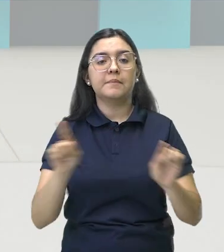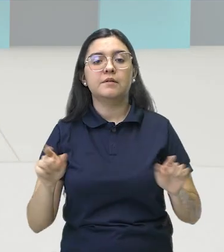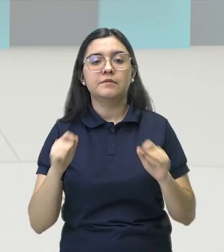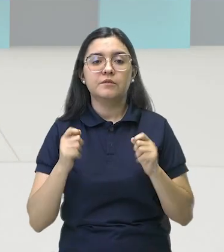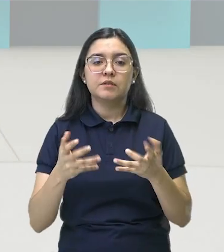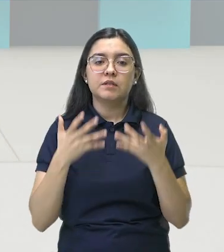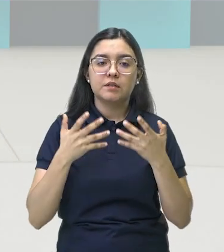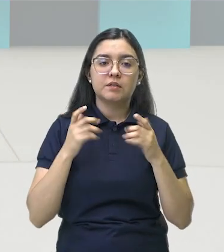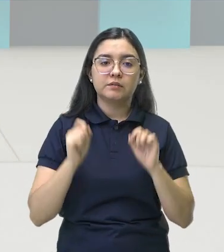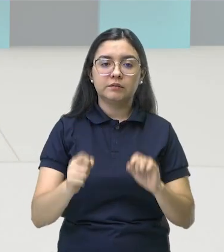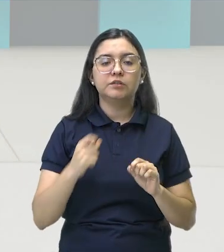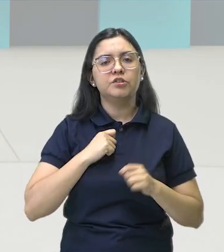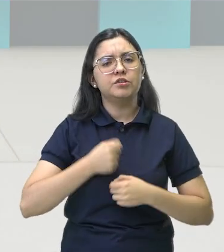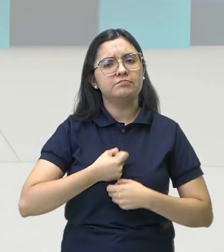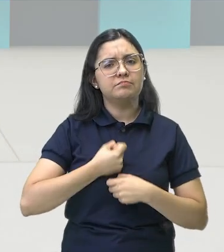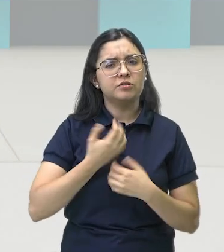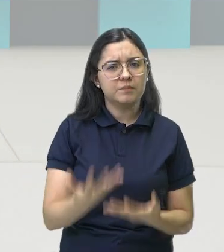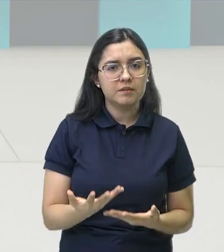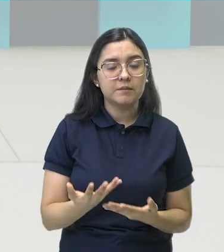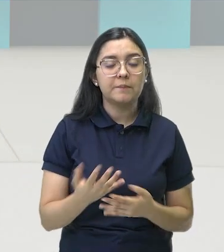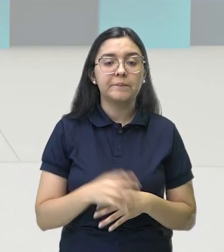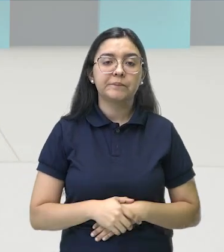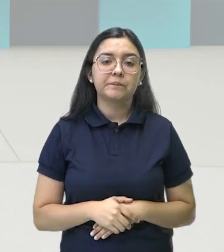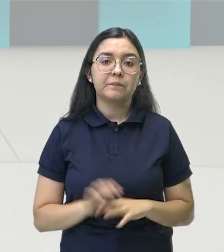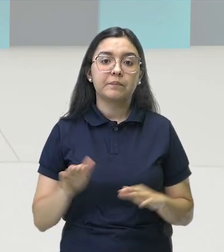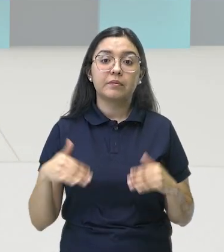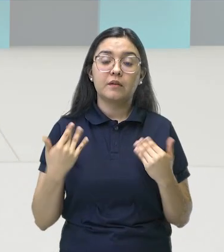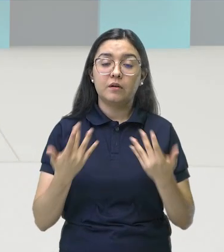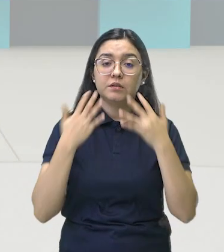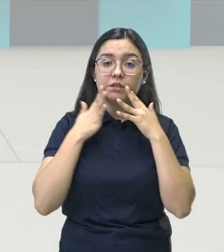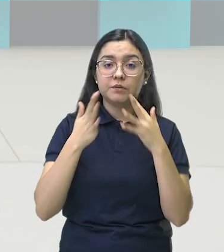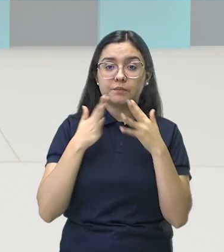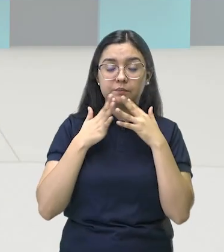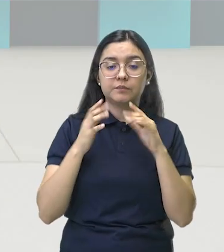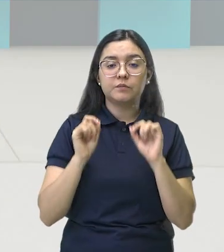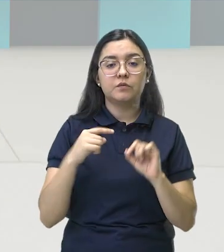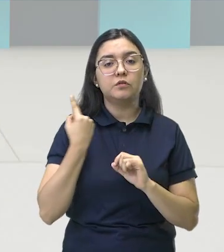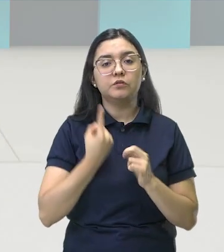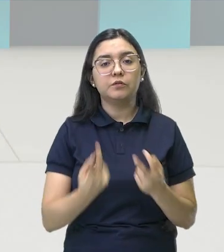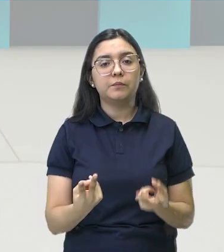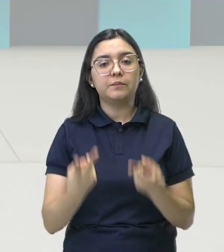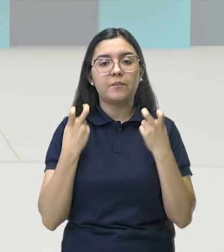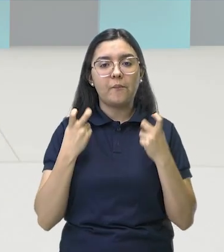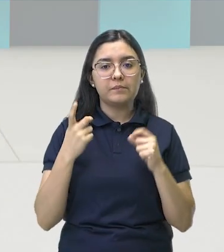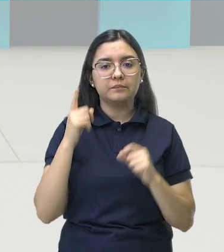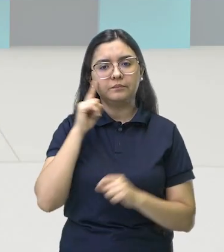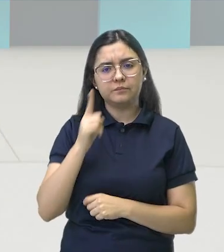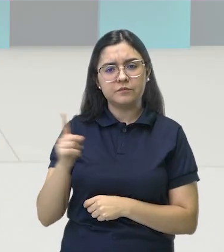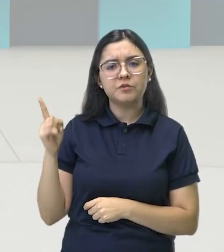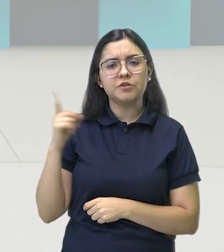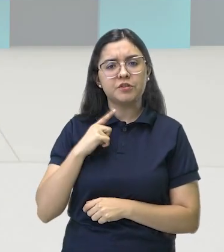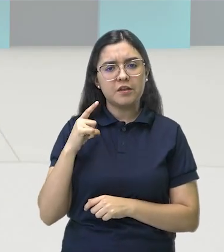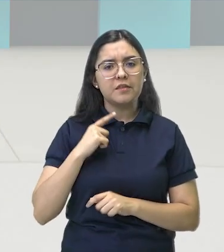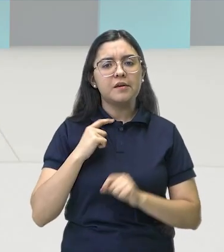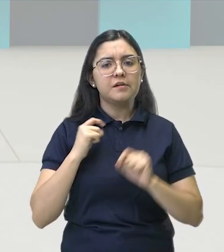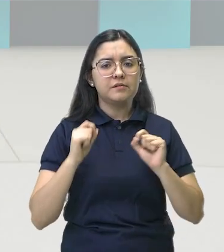de expressar. Automaticamente, nós vamos perceber que aqui já tem uma